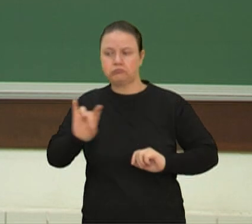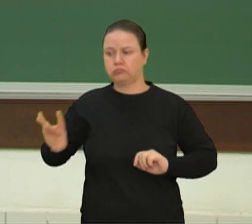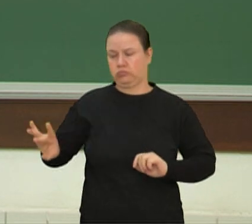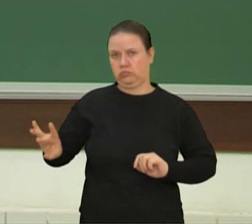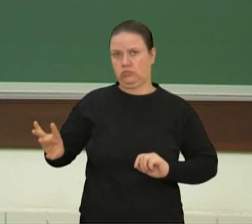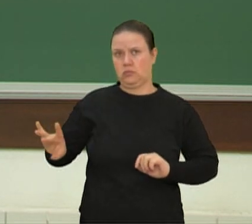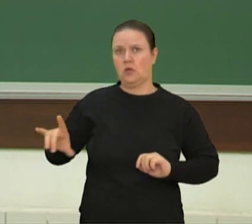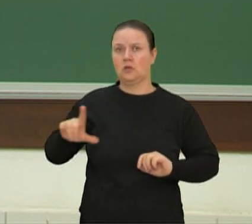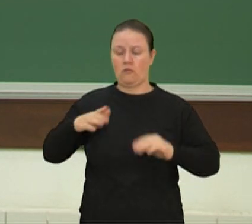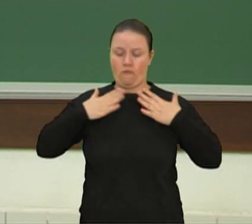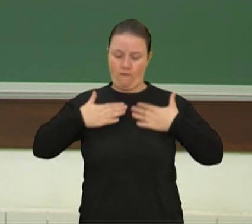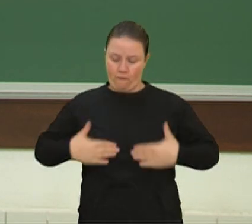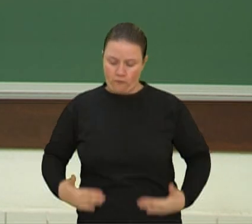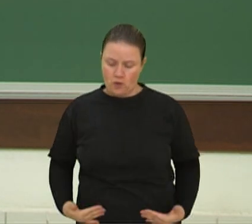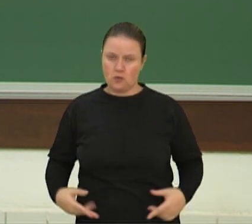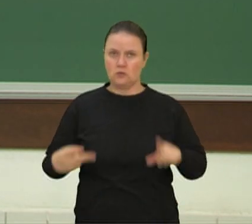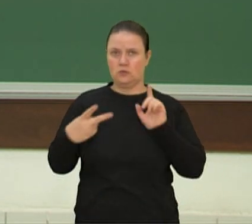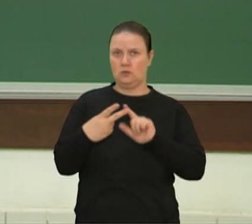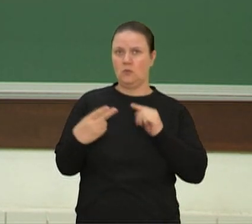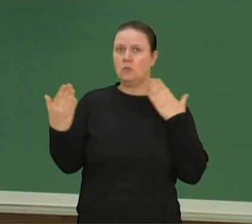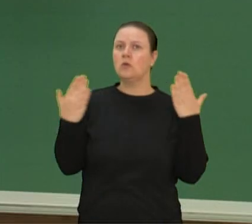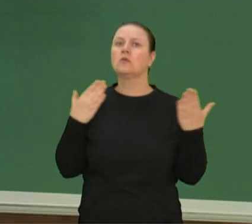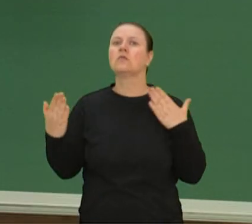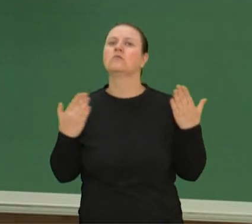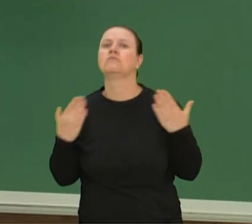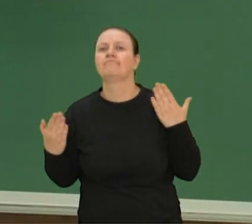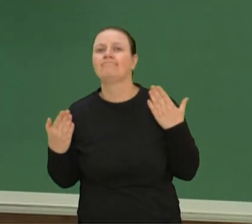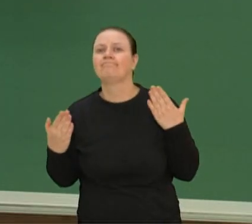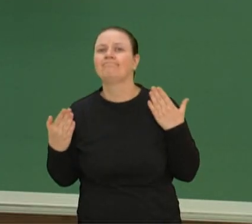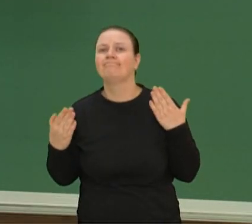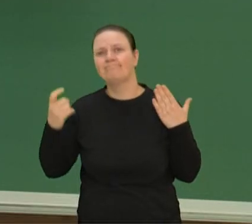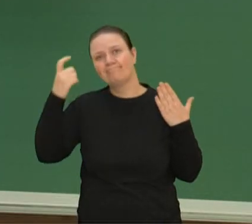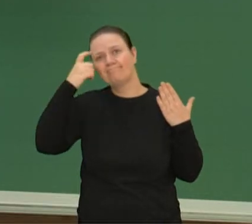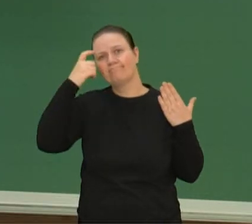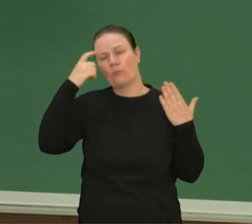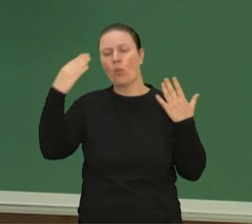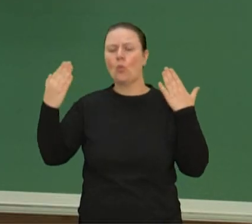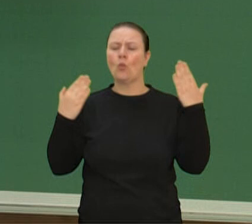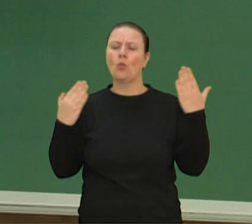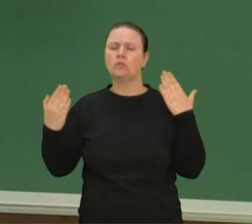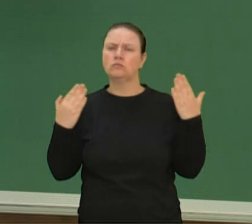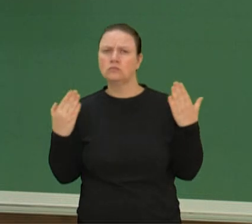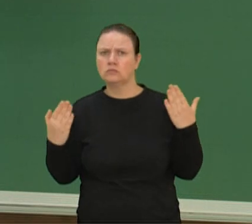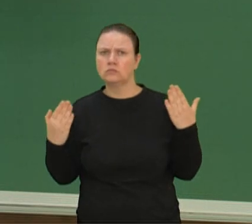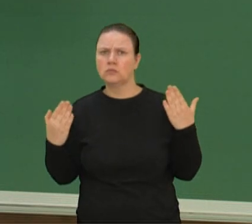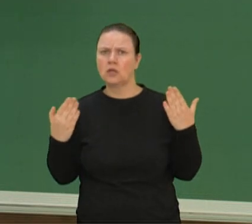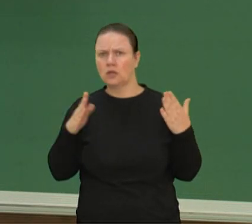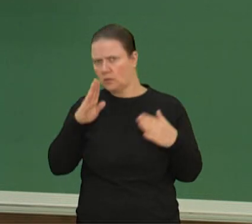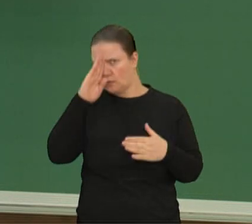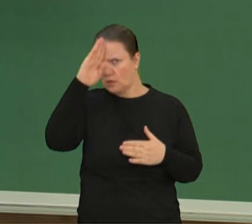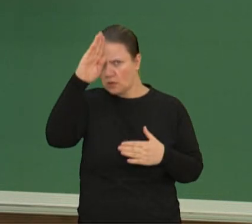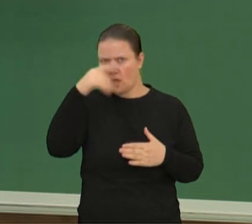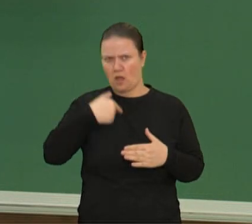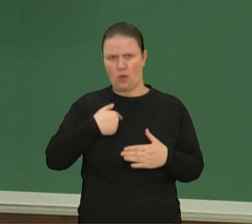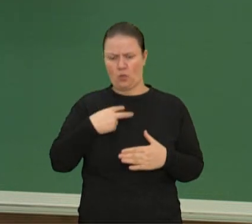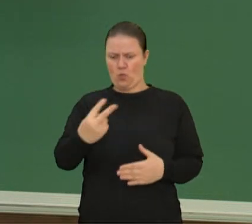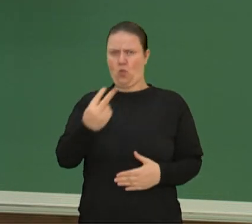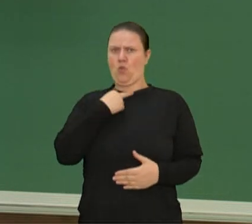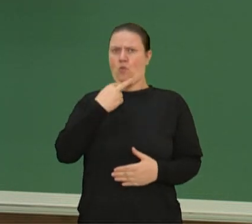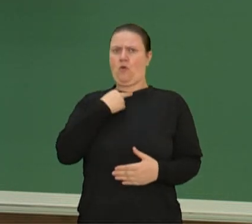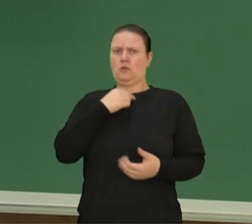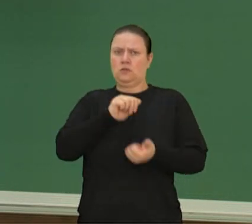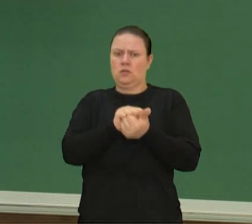quanto psicológicos. Então, quando eu considero esse princípio, é um pouco inadequado eu ficar me comparando com